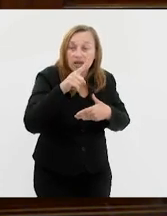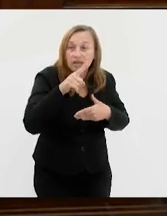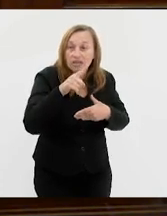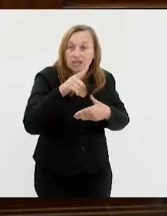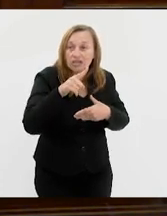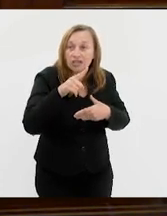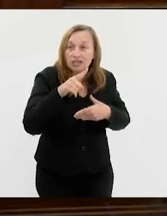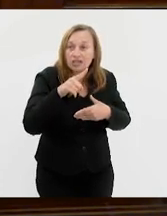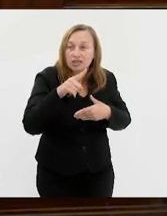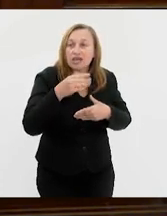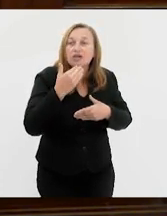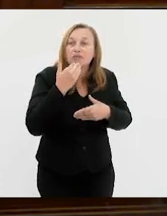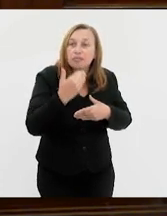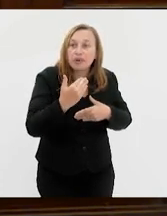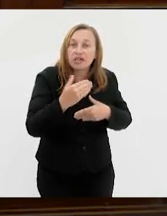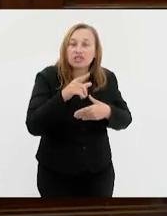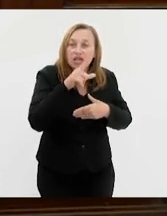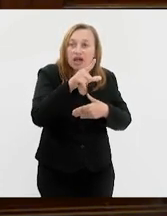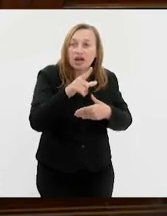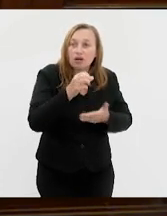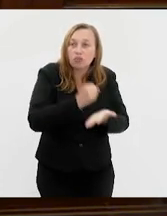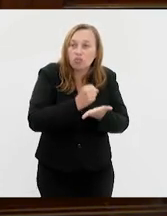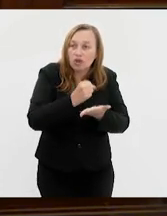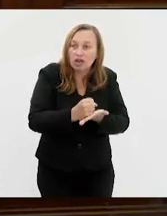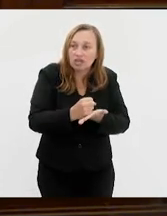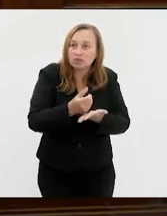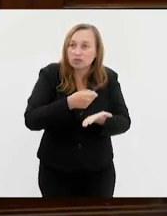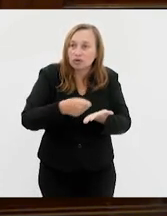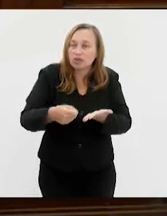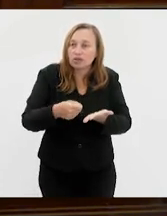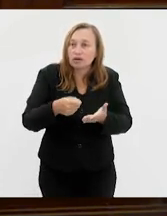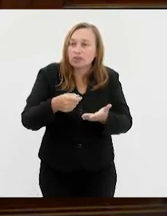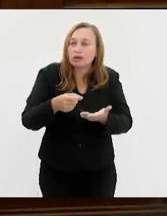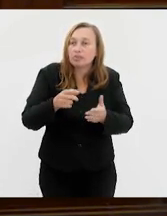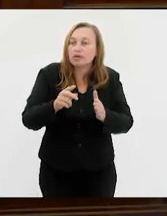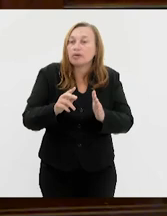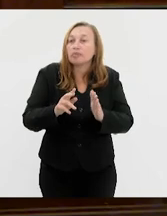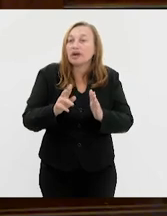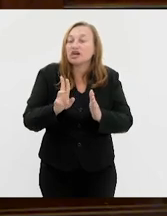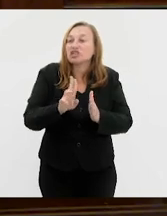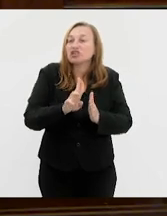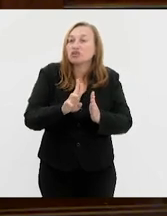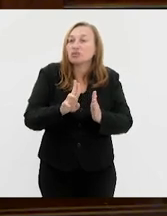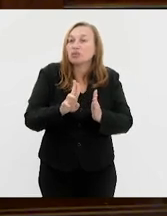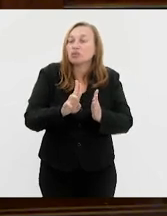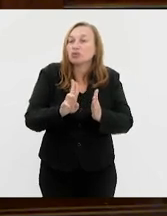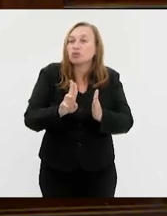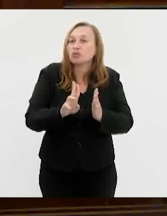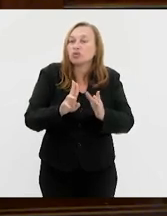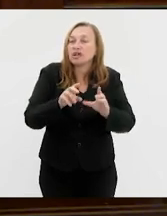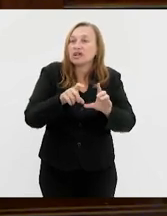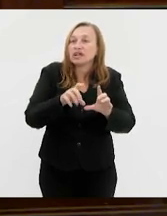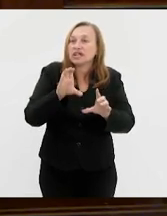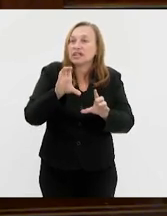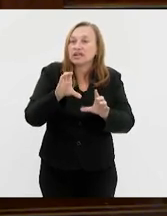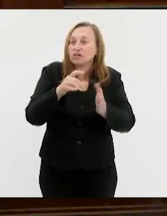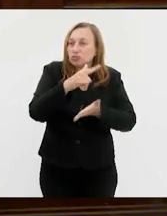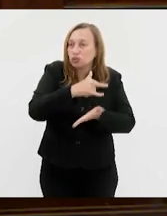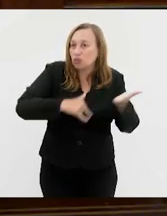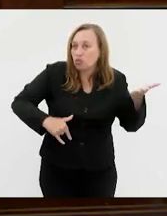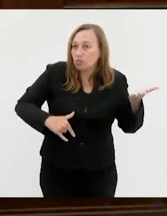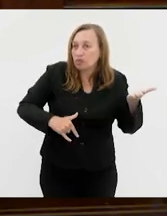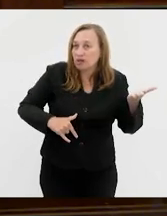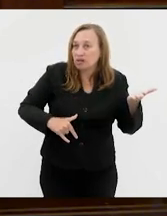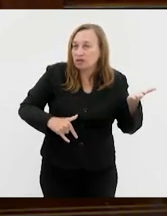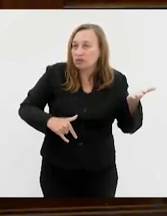e pede lá no cartório para poder tirar uma certidão verbal, porque se você pedir nominal, não vai ficar